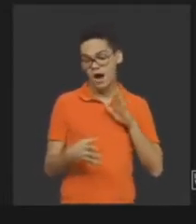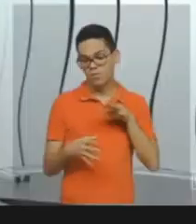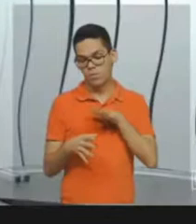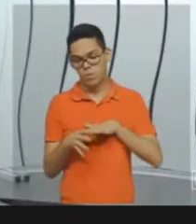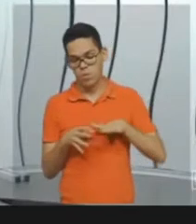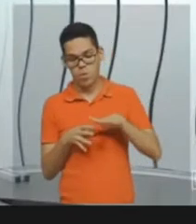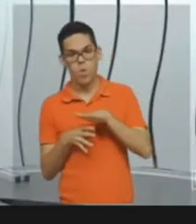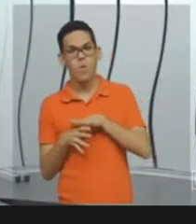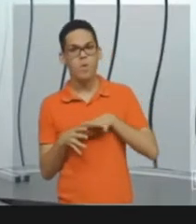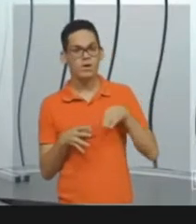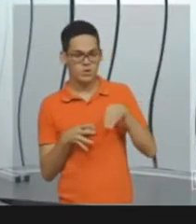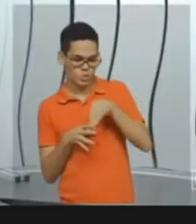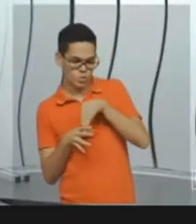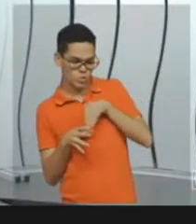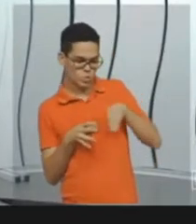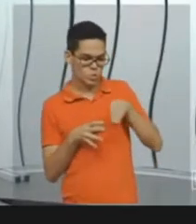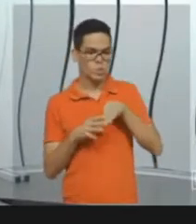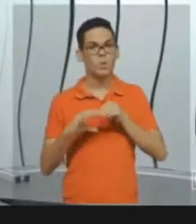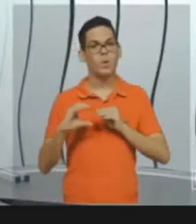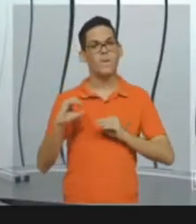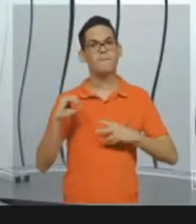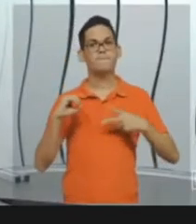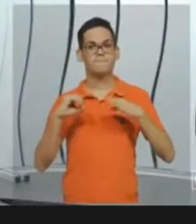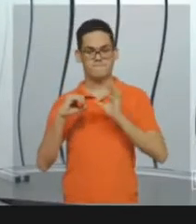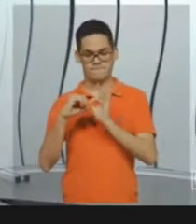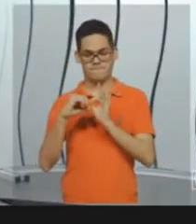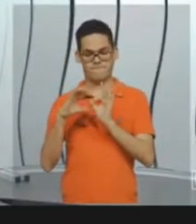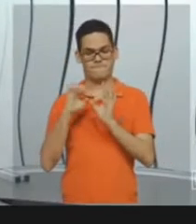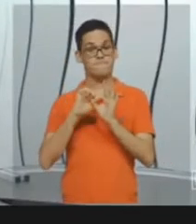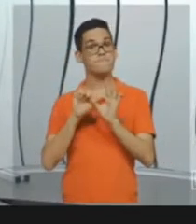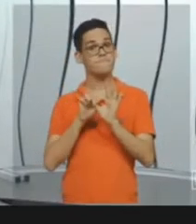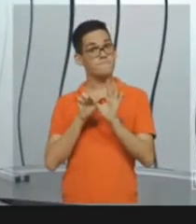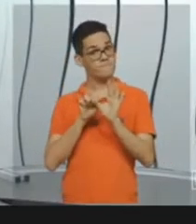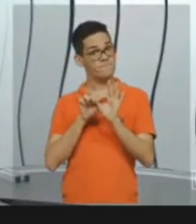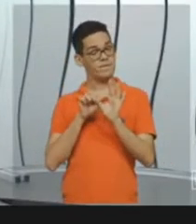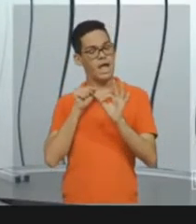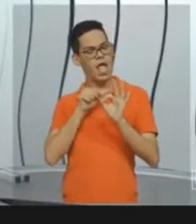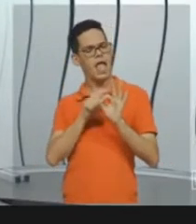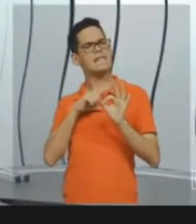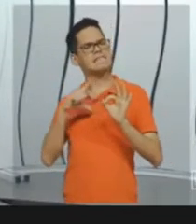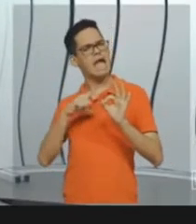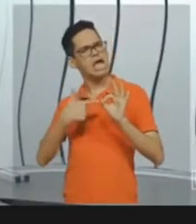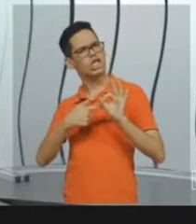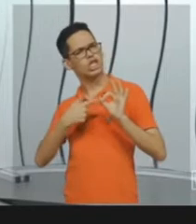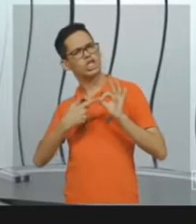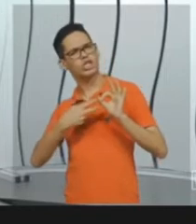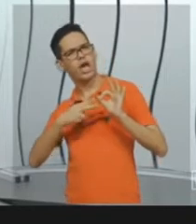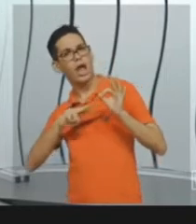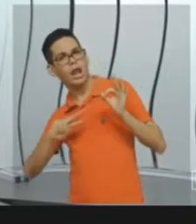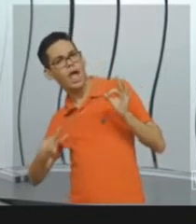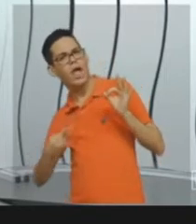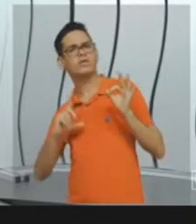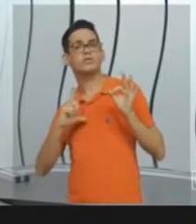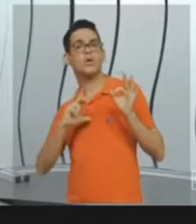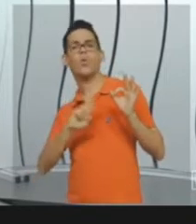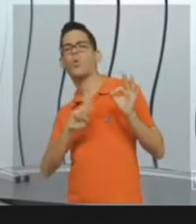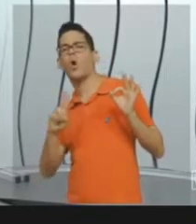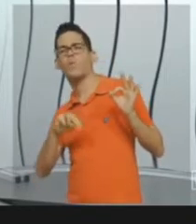núcleo. Então, o núcleo, além dele ter o material genético lá dentro dele, vocês vão ver que ele tem o nucléolo também,